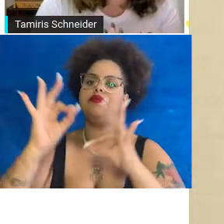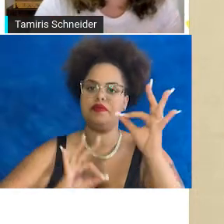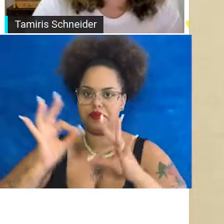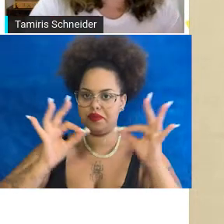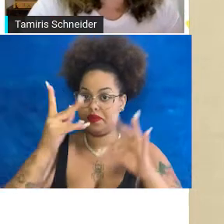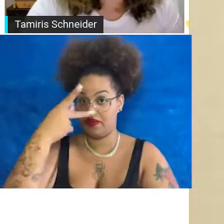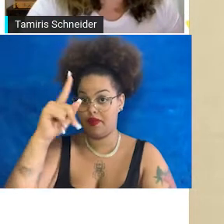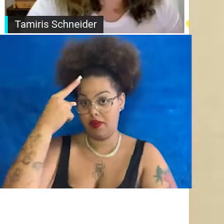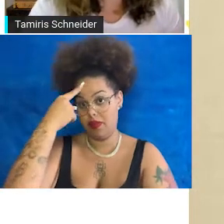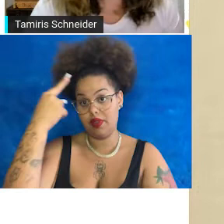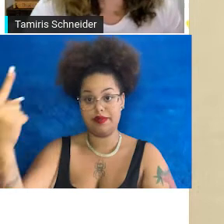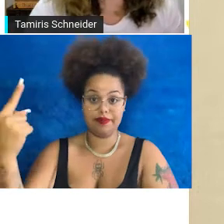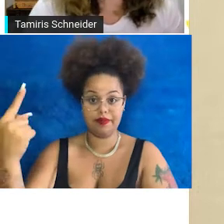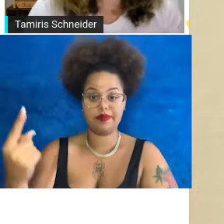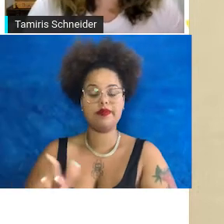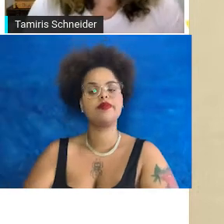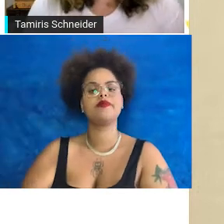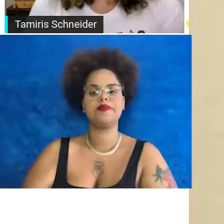suas ideias.